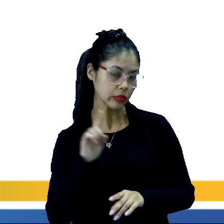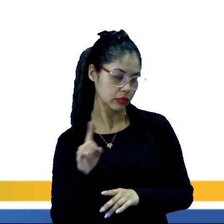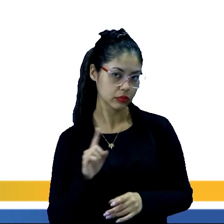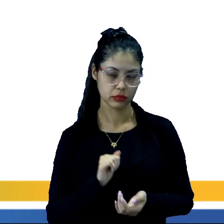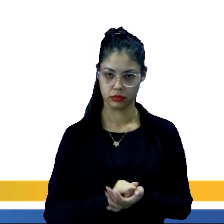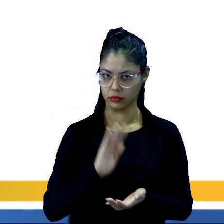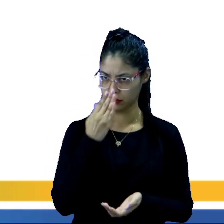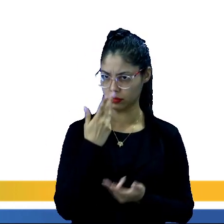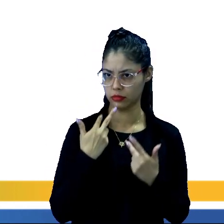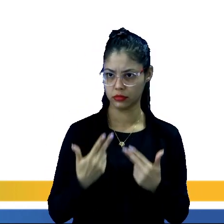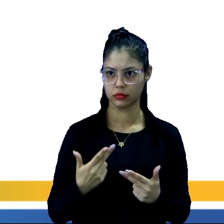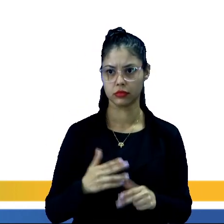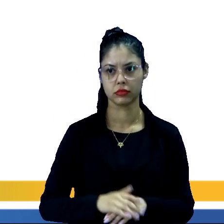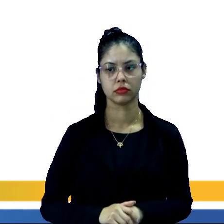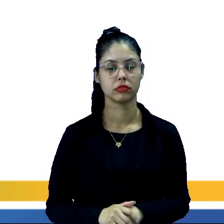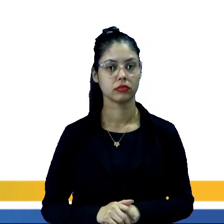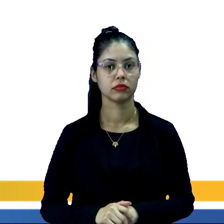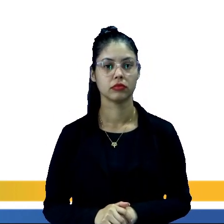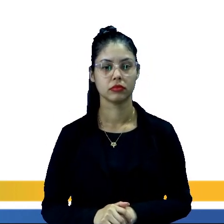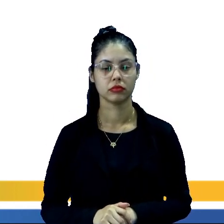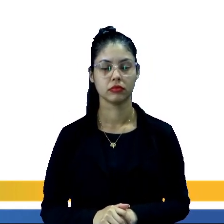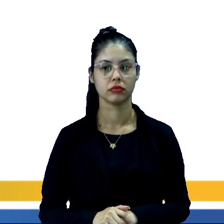pai, essa é uma notícia falsa.